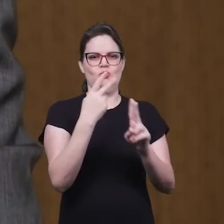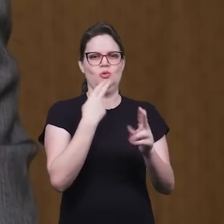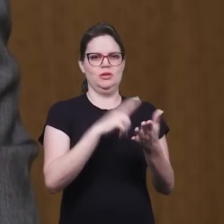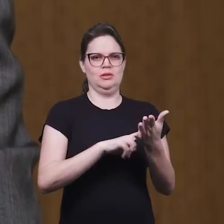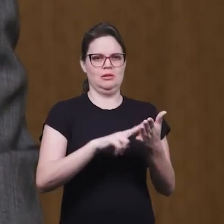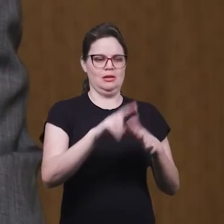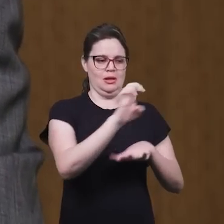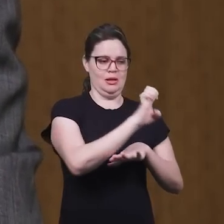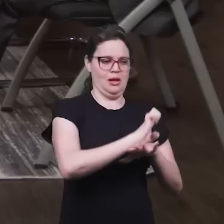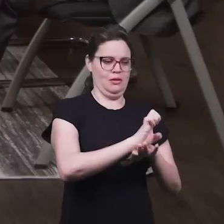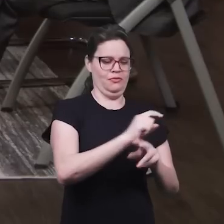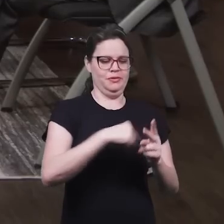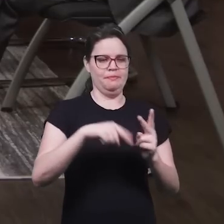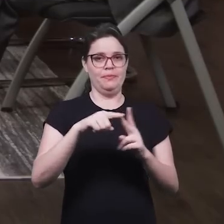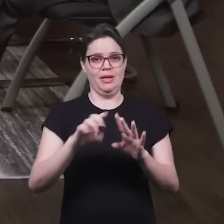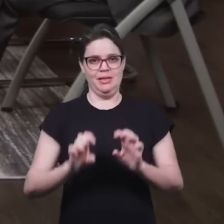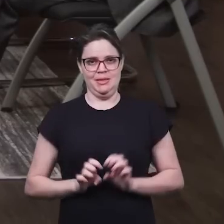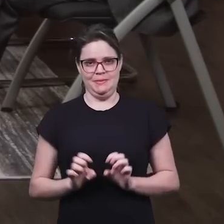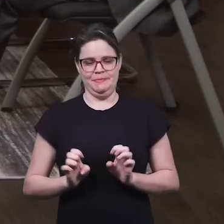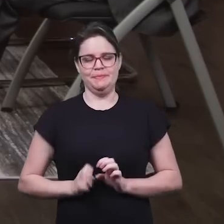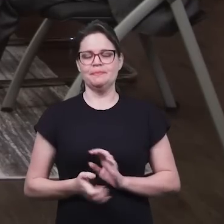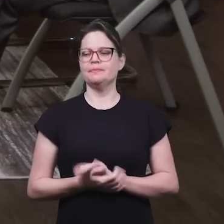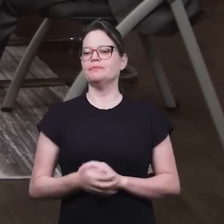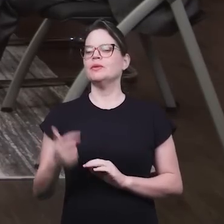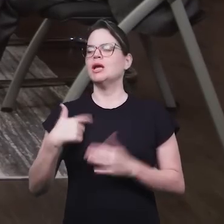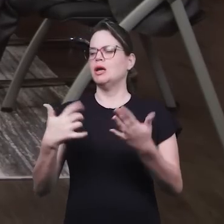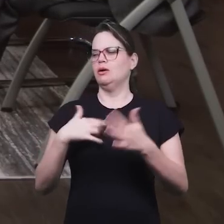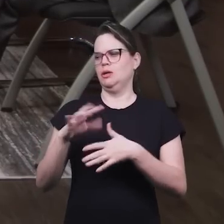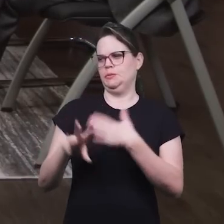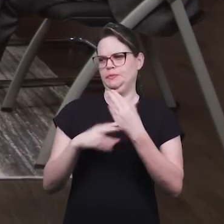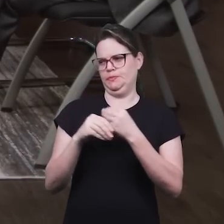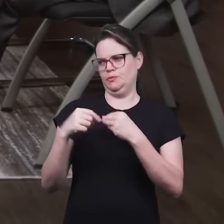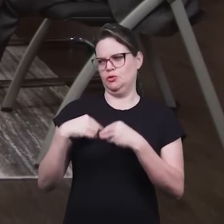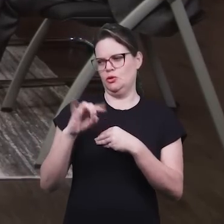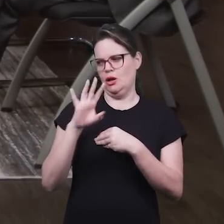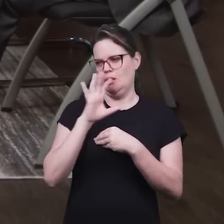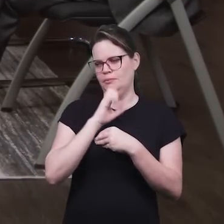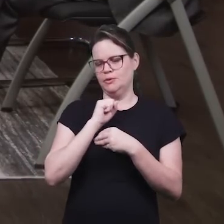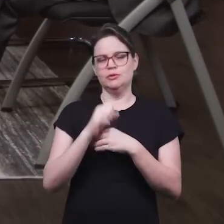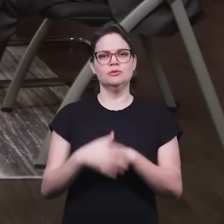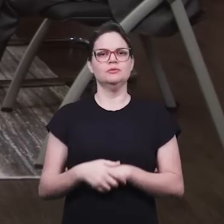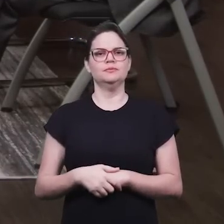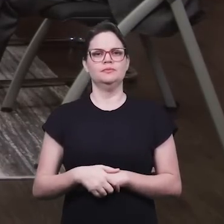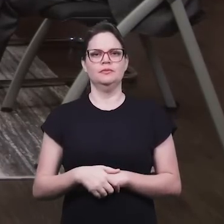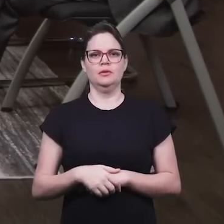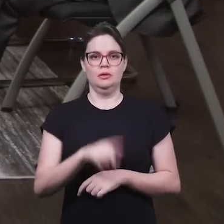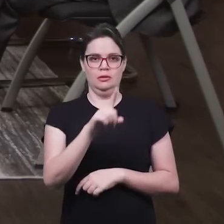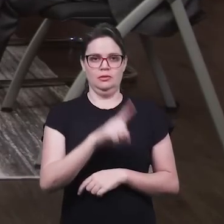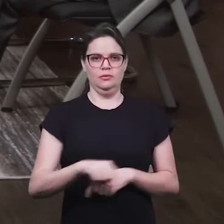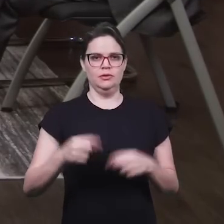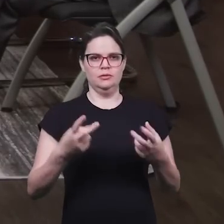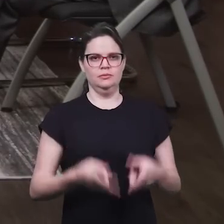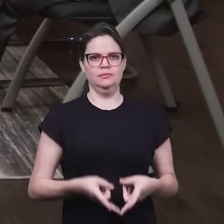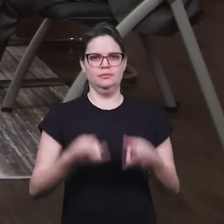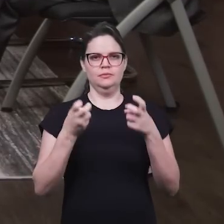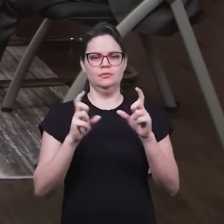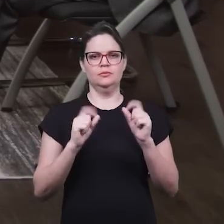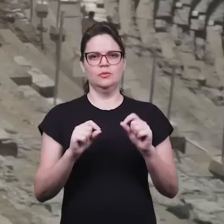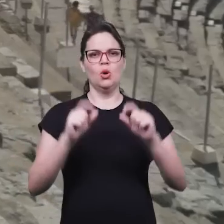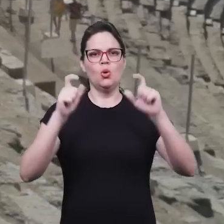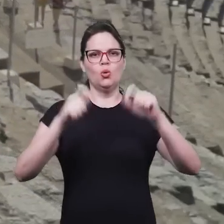Éfeso e a Esmirna. Eu queria fazer uma observação que você também deve ter observado com relação